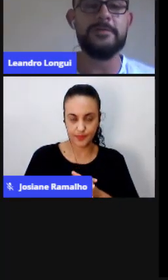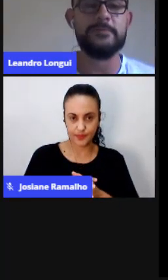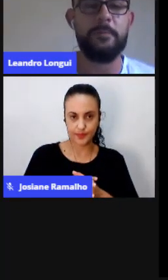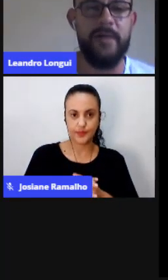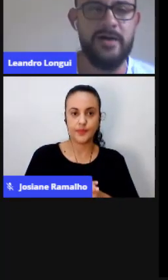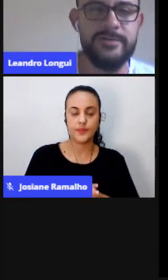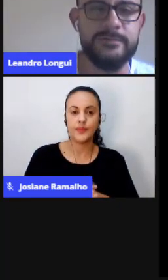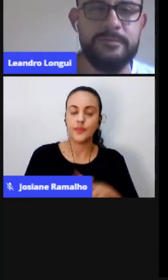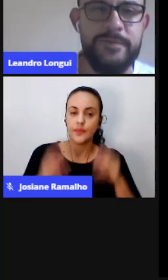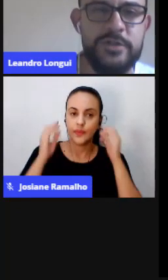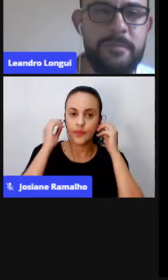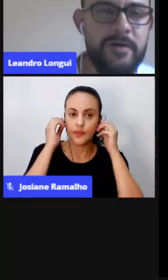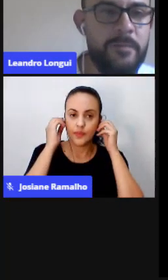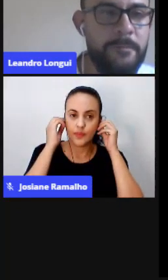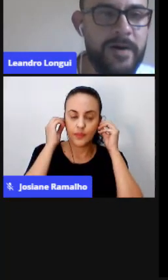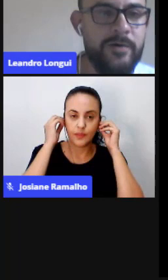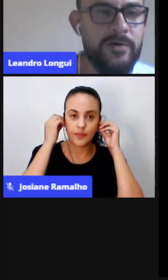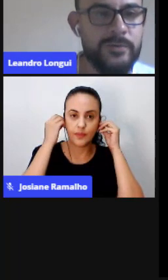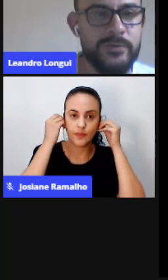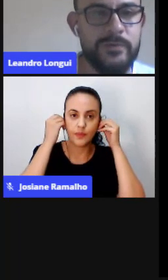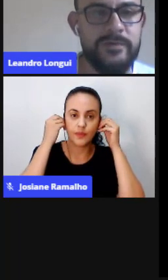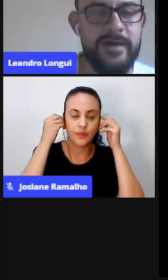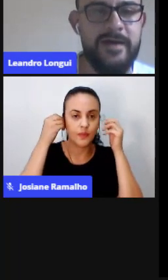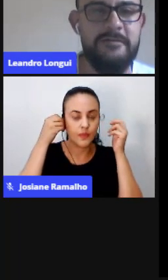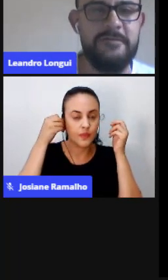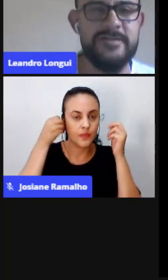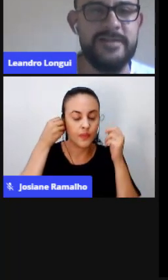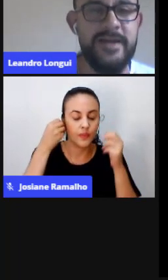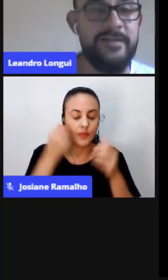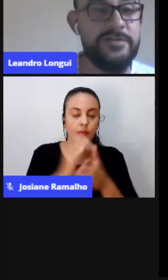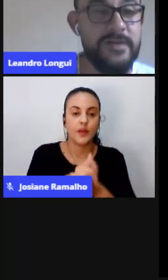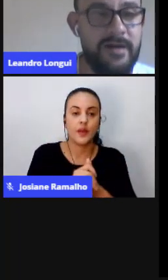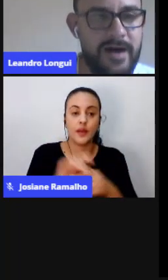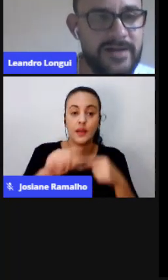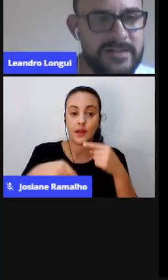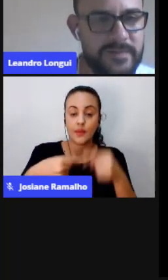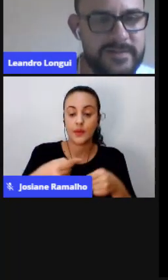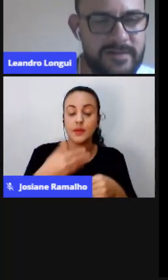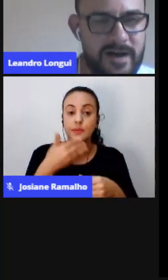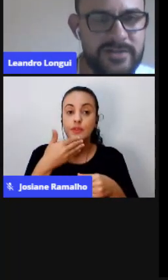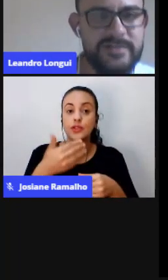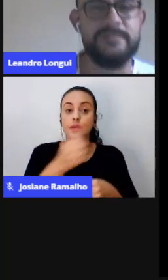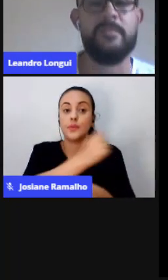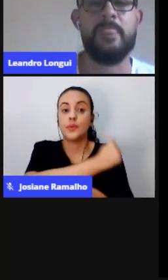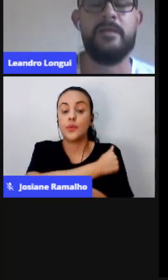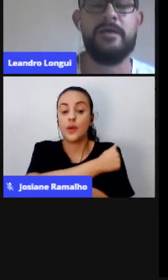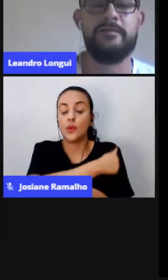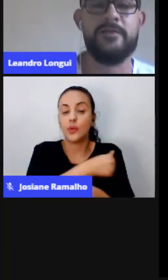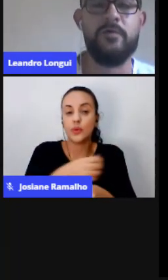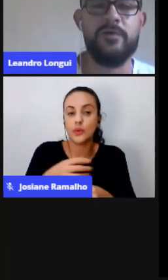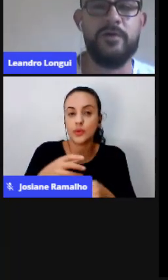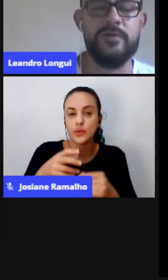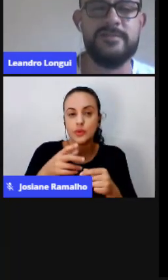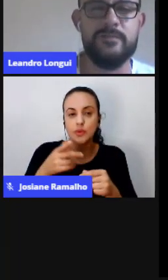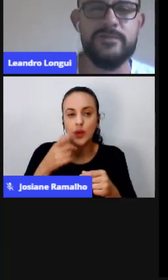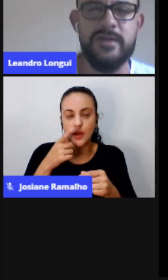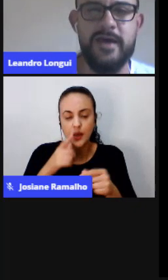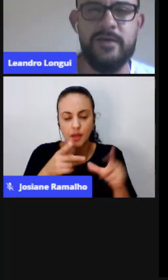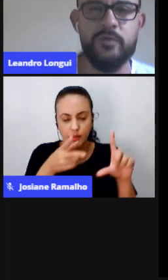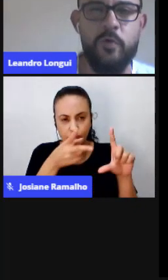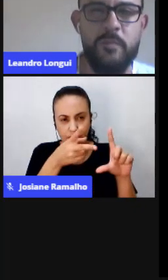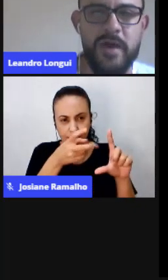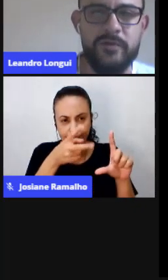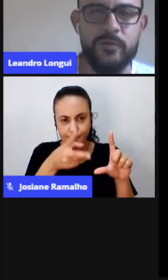Então, o próximo passo, pedir para o aluno identificar essas passagens. Então, nós